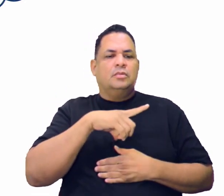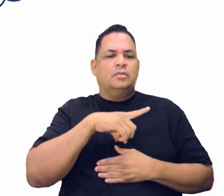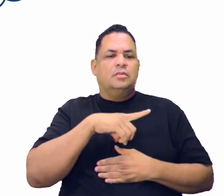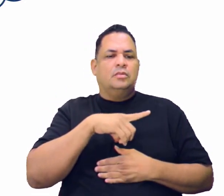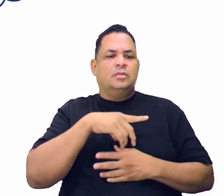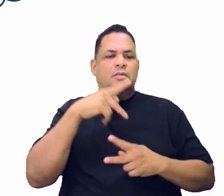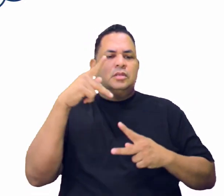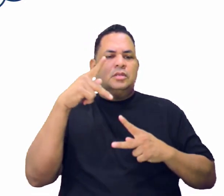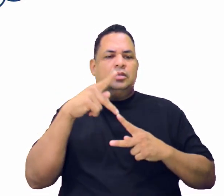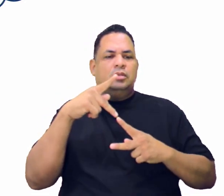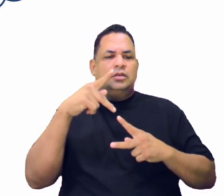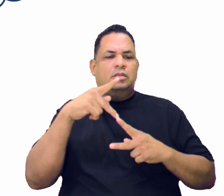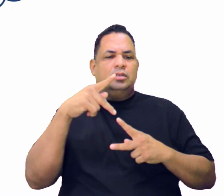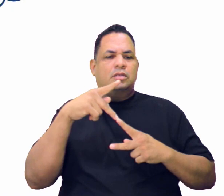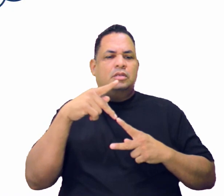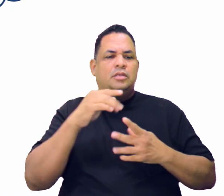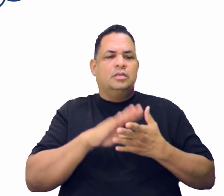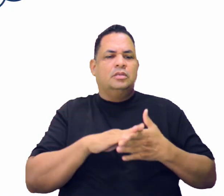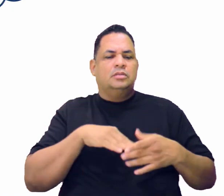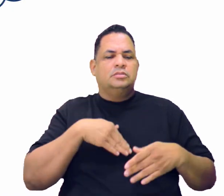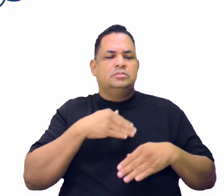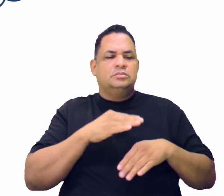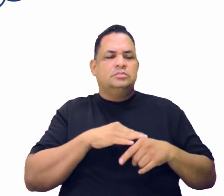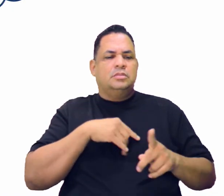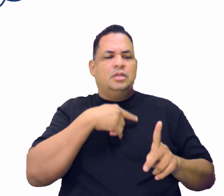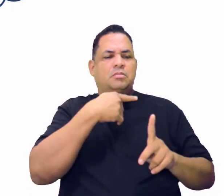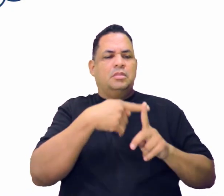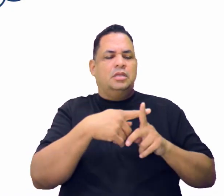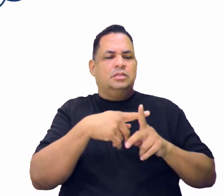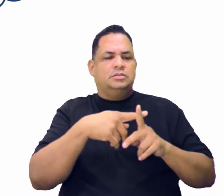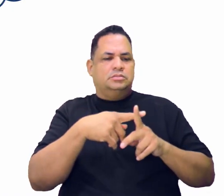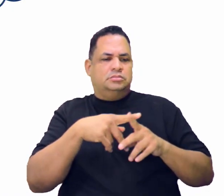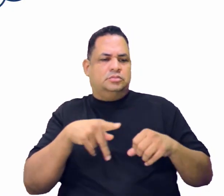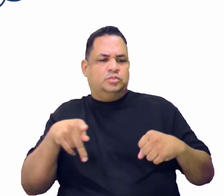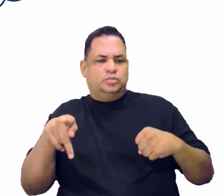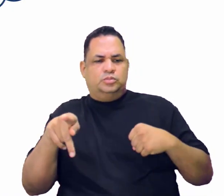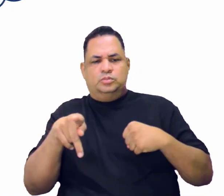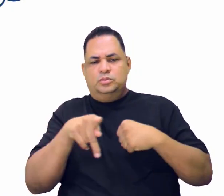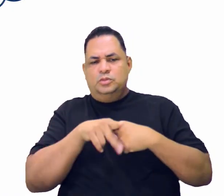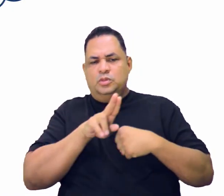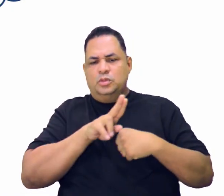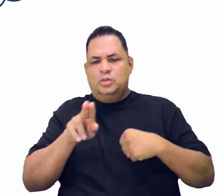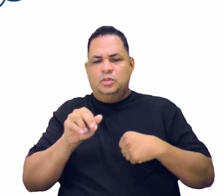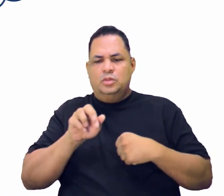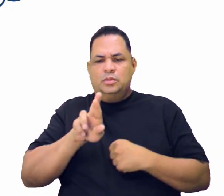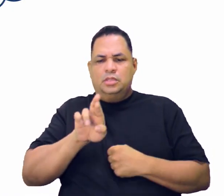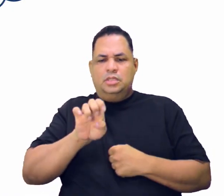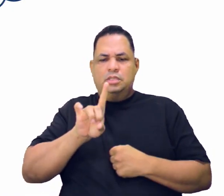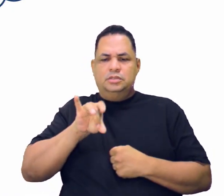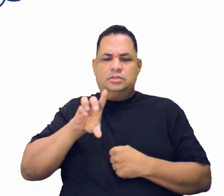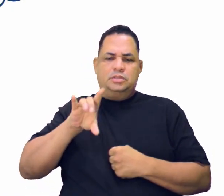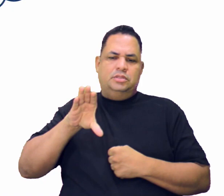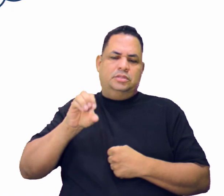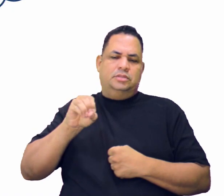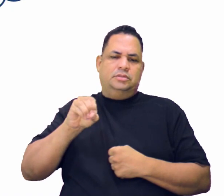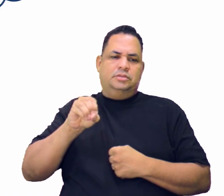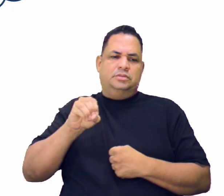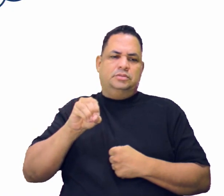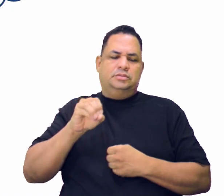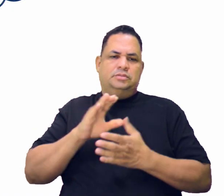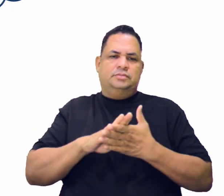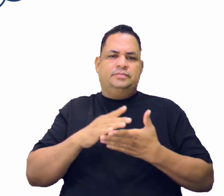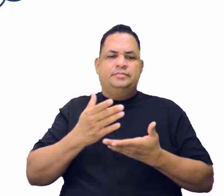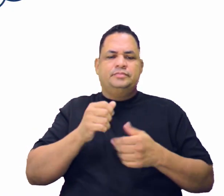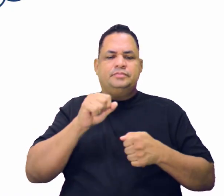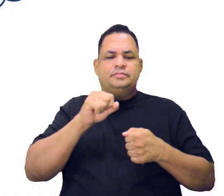tenho preposição mais pronome relativo. Ó, mais pronome relativo. Pronome relativo você